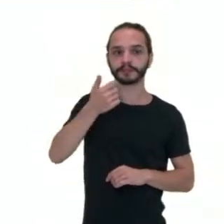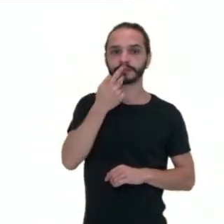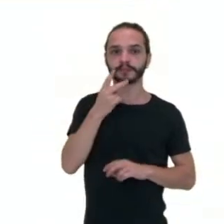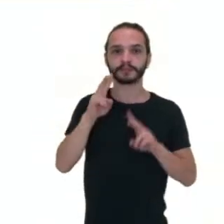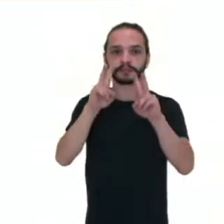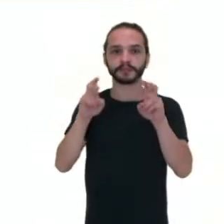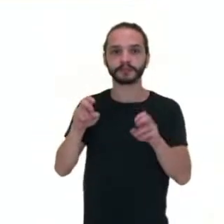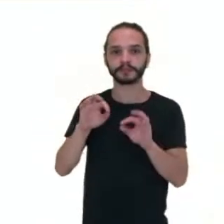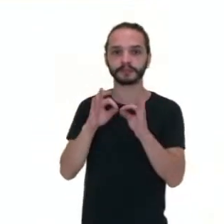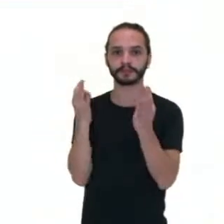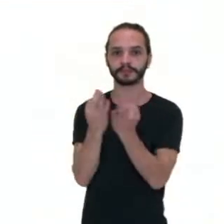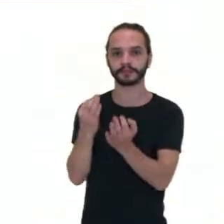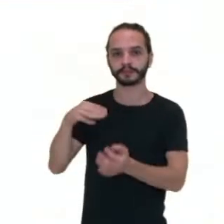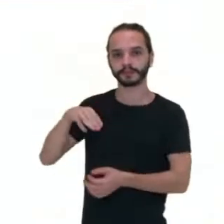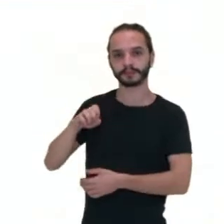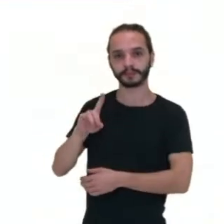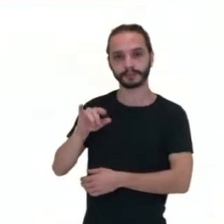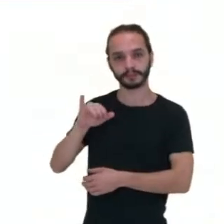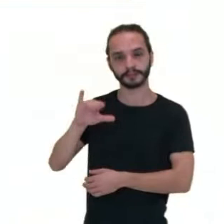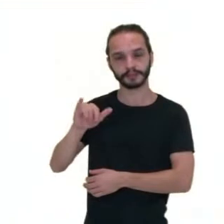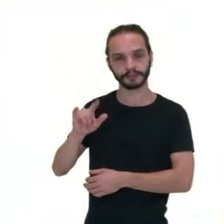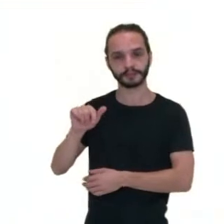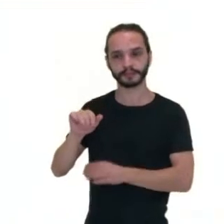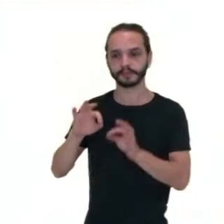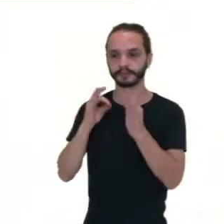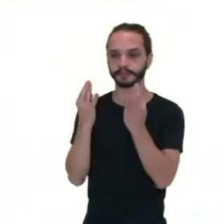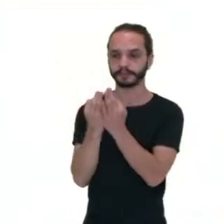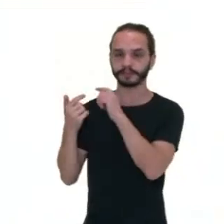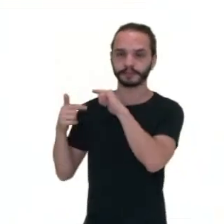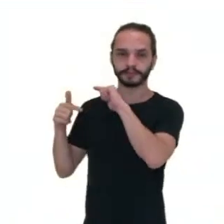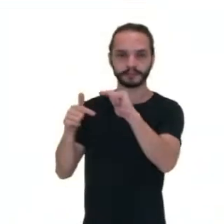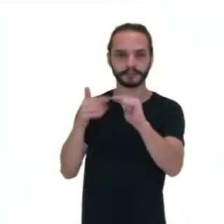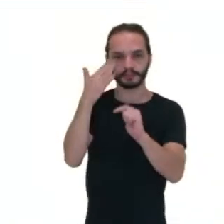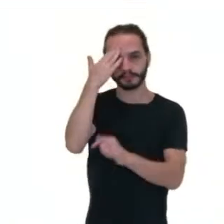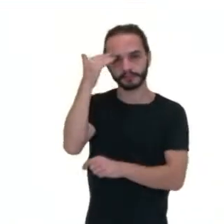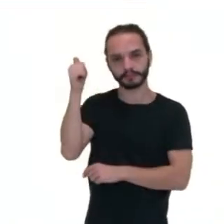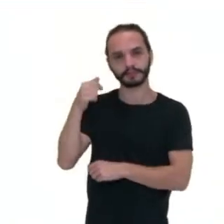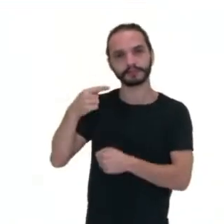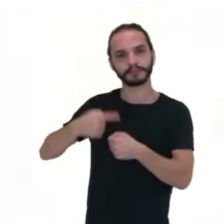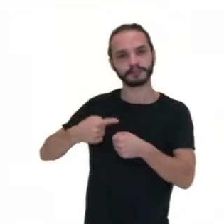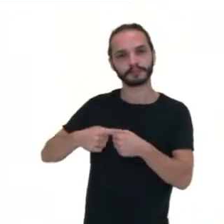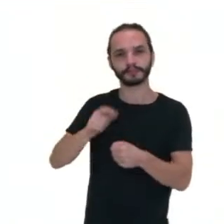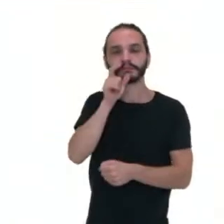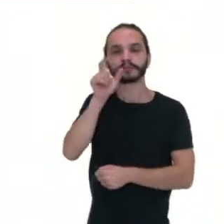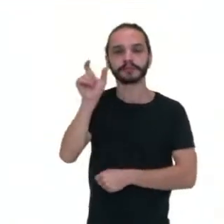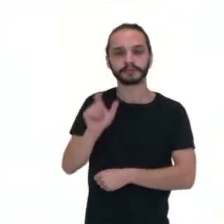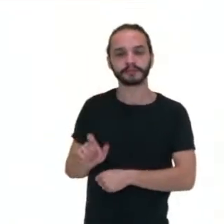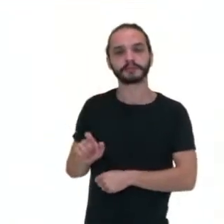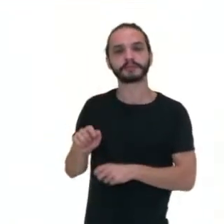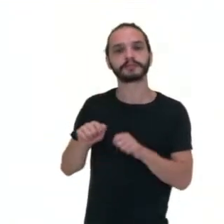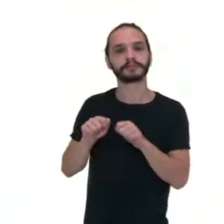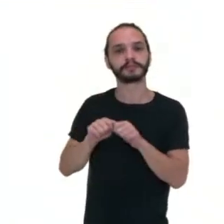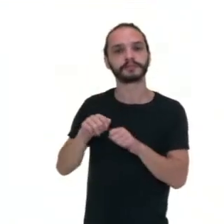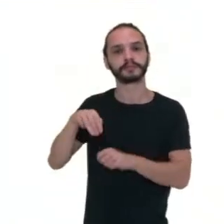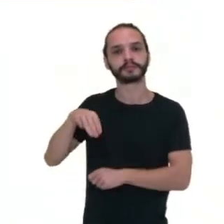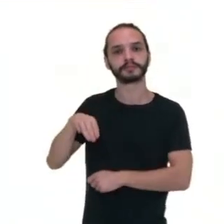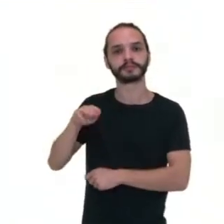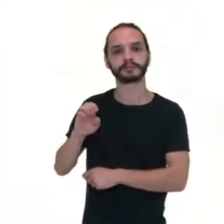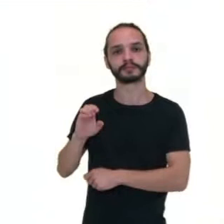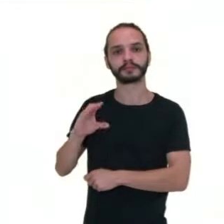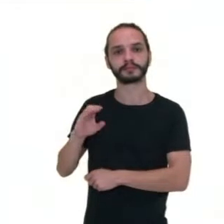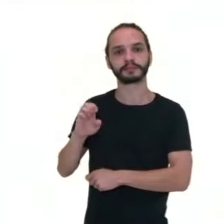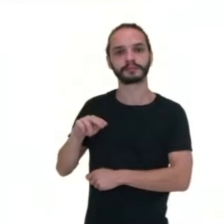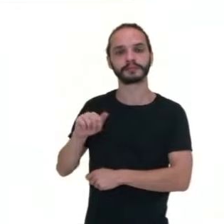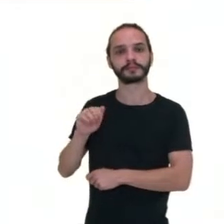Médici. A família Médici, tradicional família de banqueiros de Florença, foram importantes personagens que praticavam o mecenato. O mecenato é quando você compra